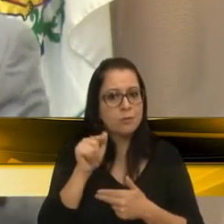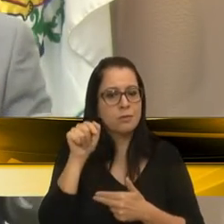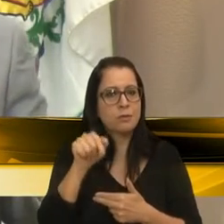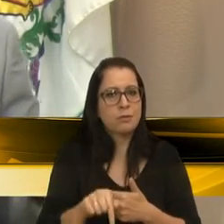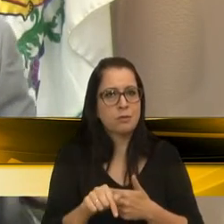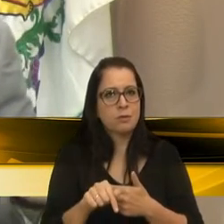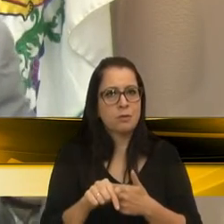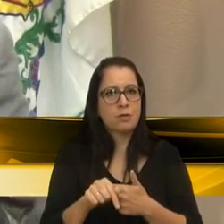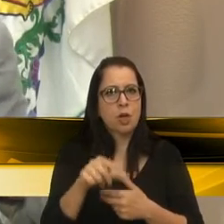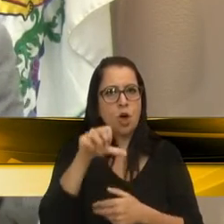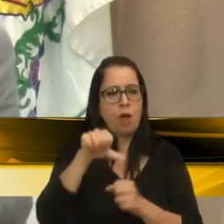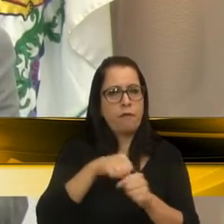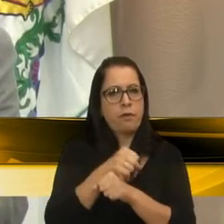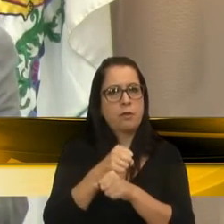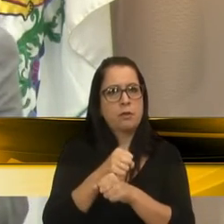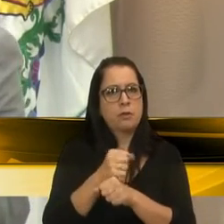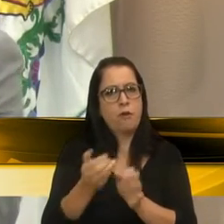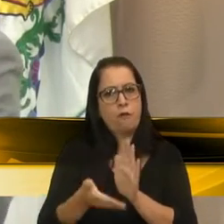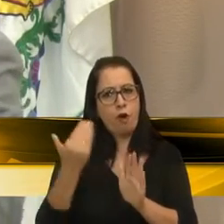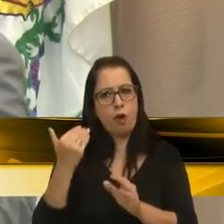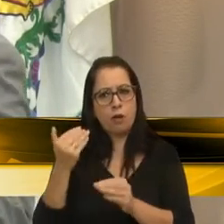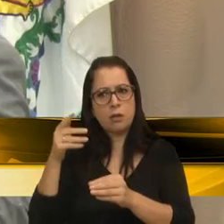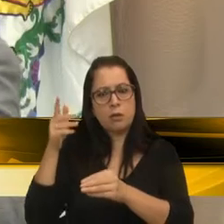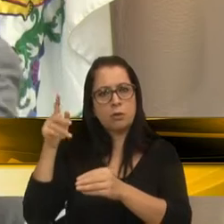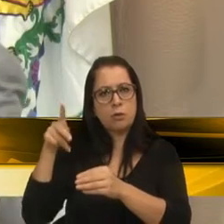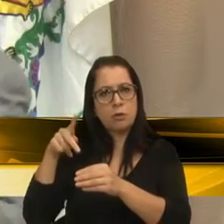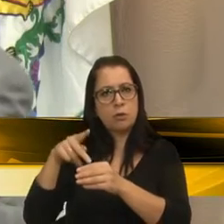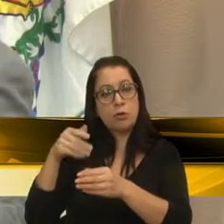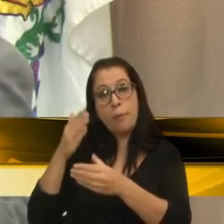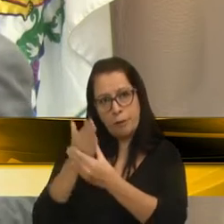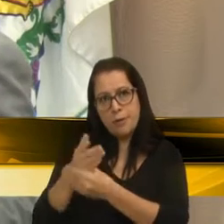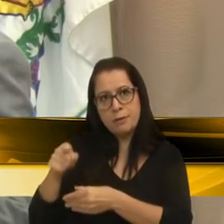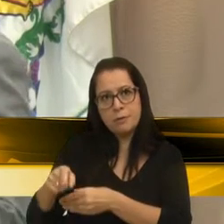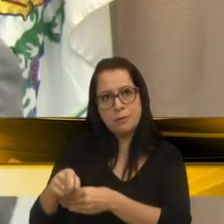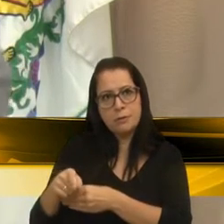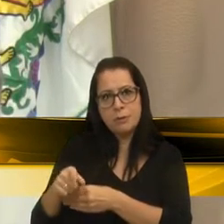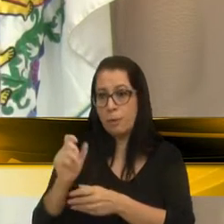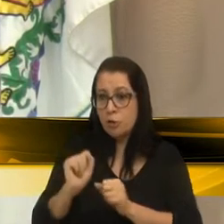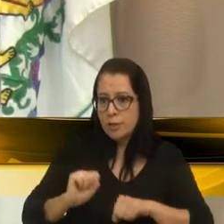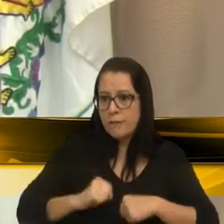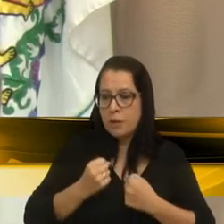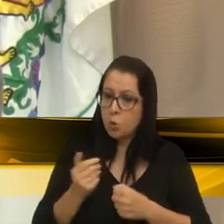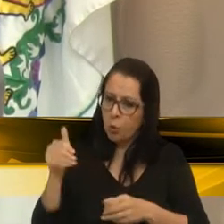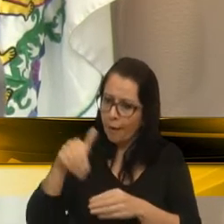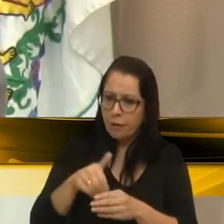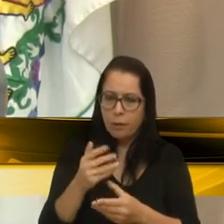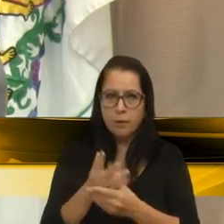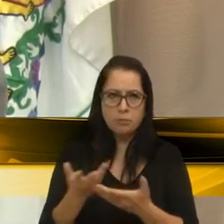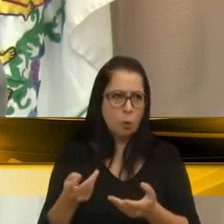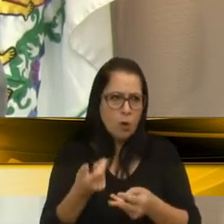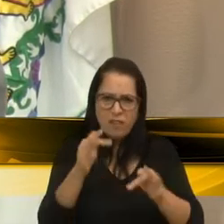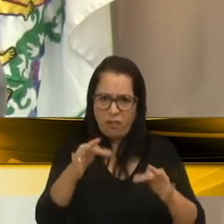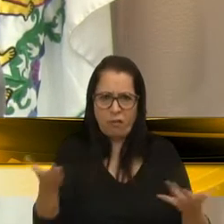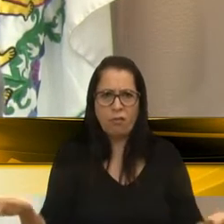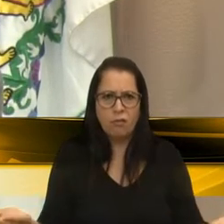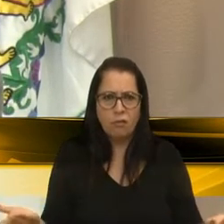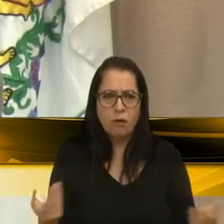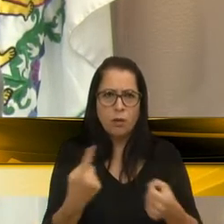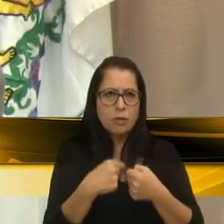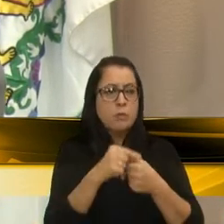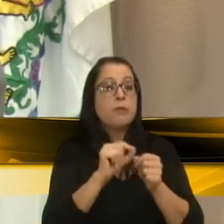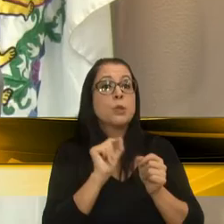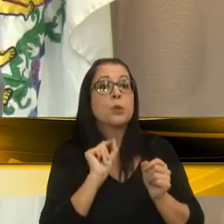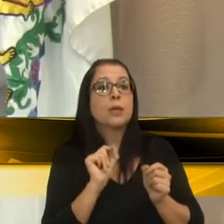O município ficou 9 anos fora do processo sem poder se defender, porque não estava no processo. Aí quando entra, está num processo em fase definitiva já, o que o município